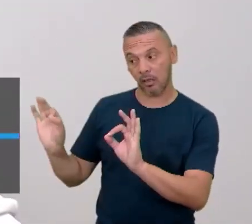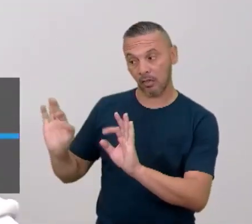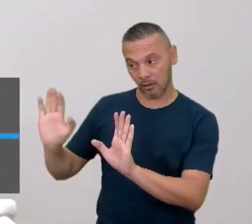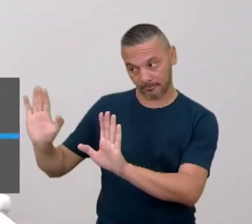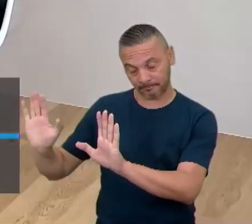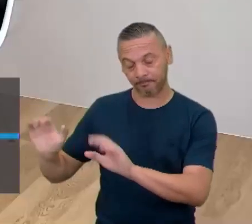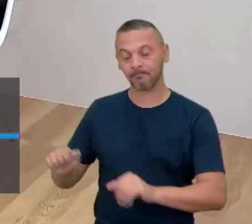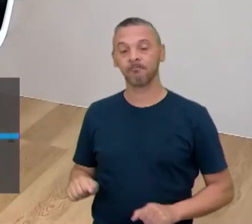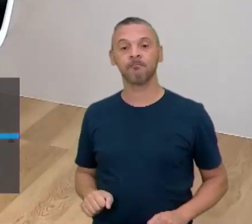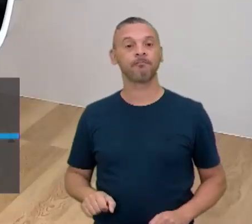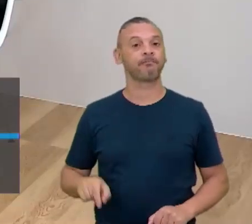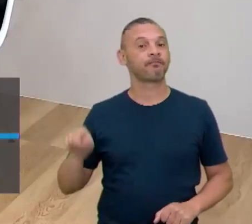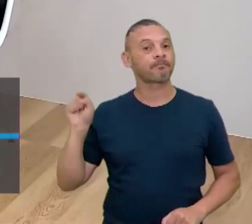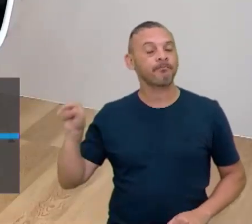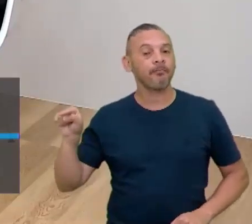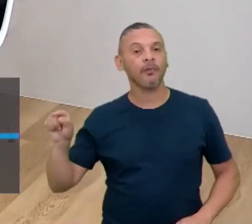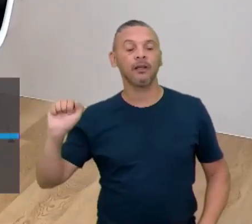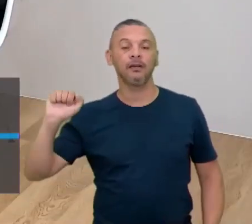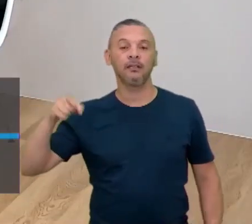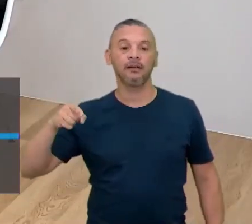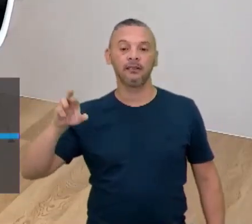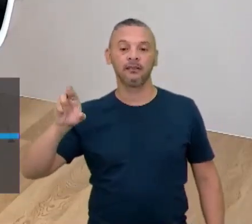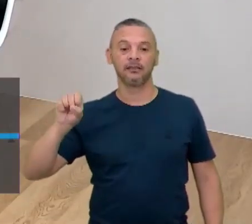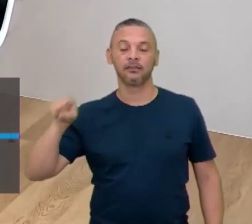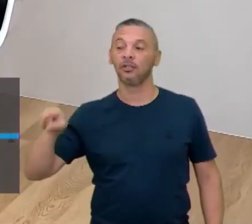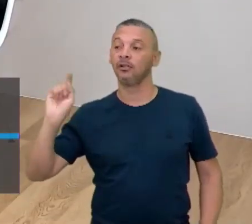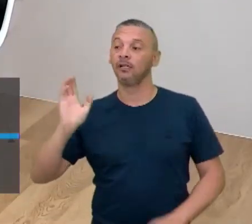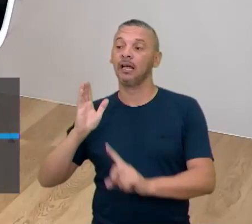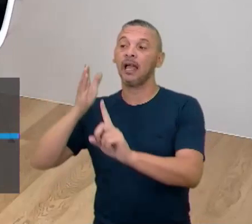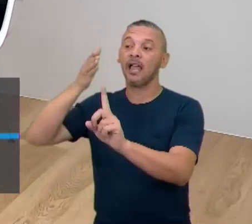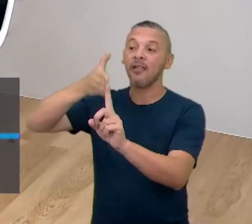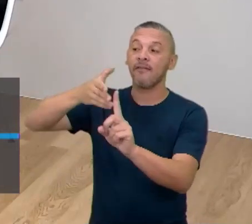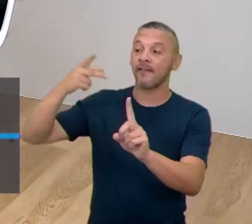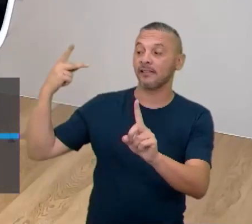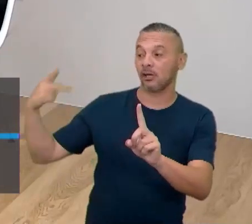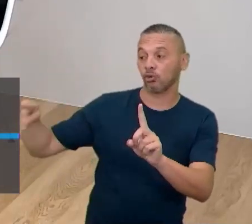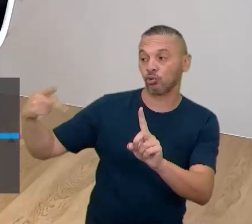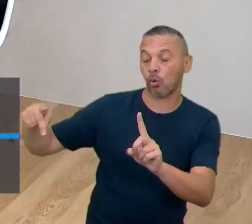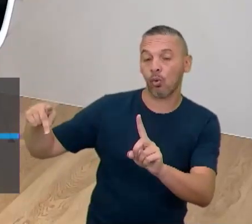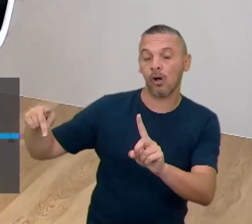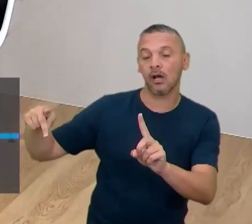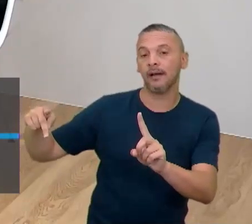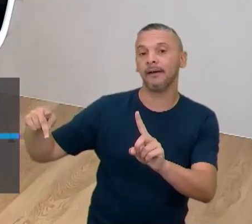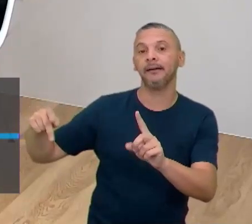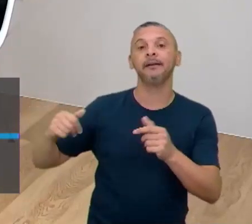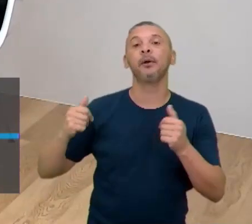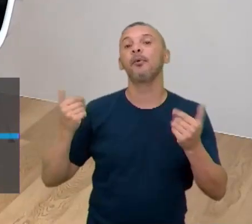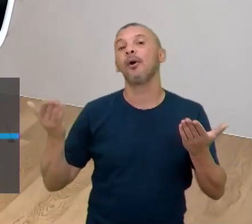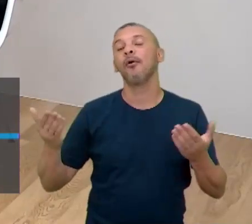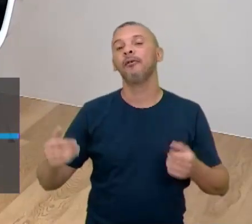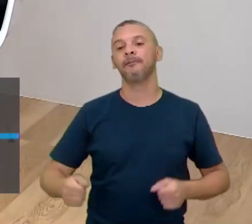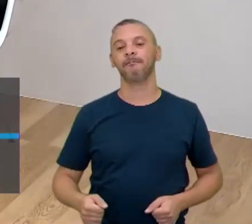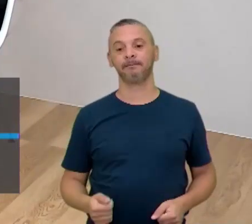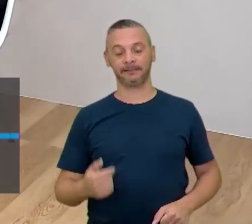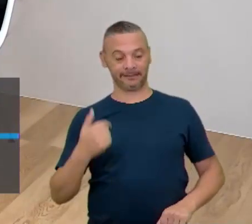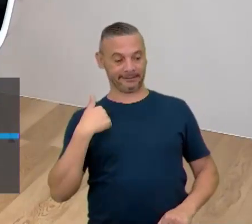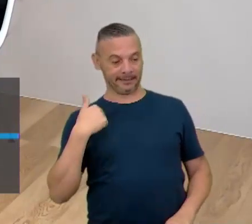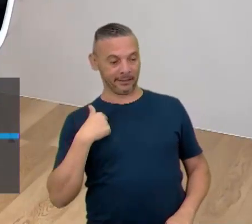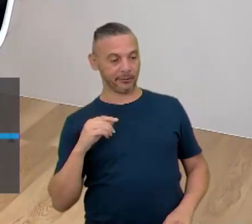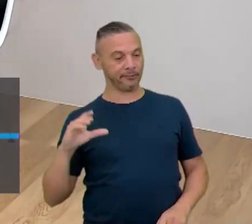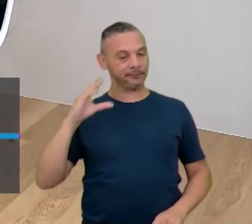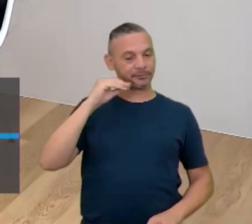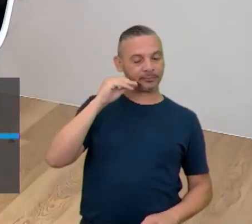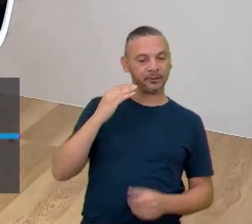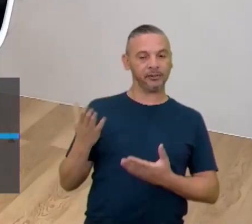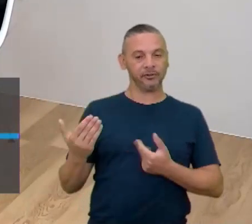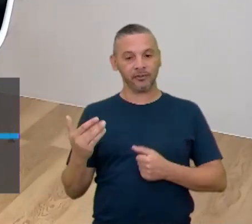professor. Tá. Quem Eu tava você pensando teve em um, como confesso. referência quando você estava lá na adolescência? Olha, na pré-adolescência, eu